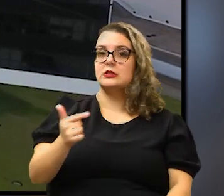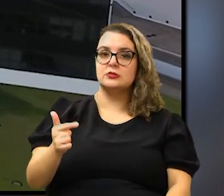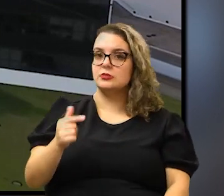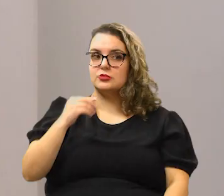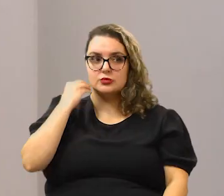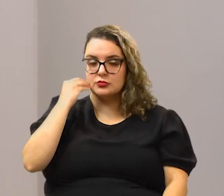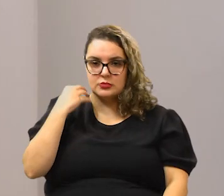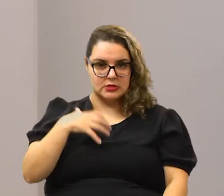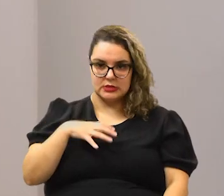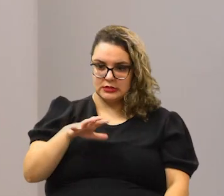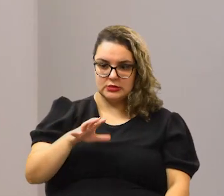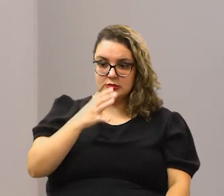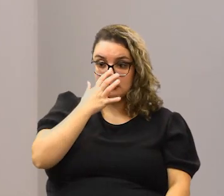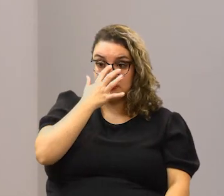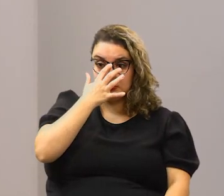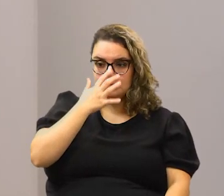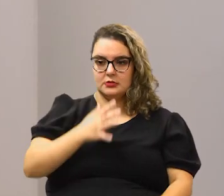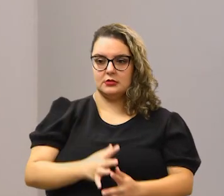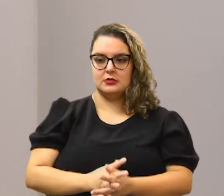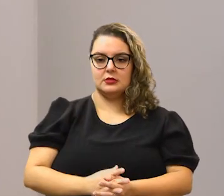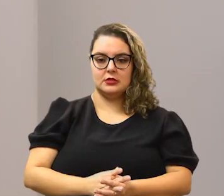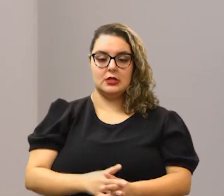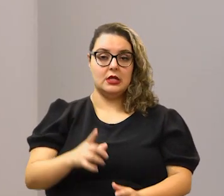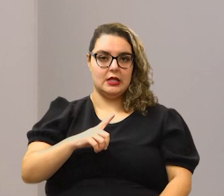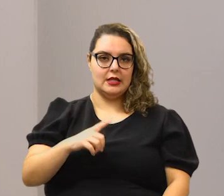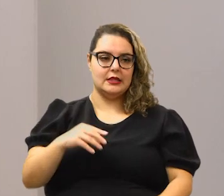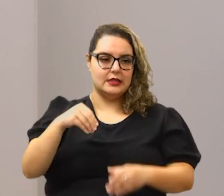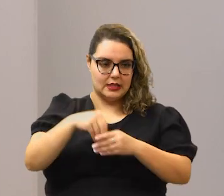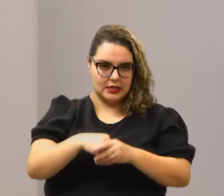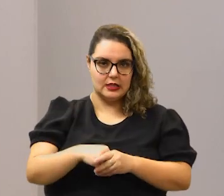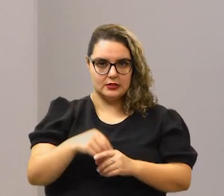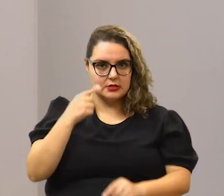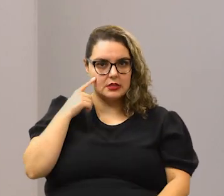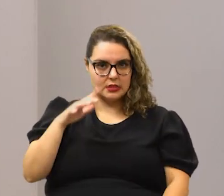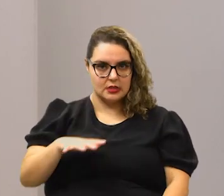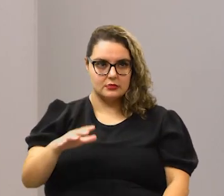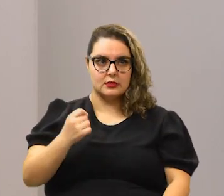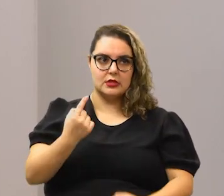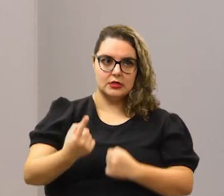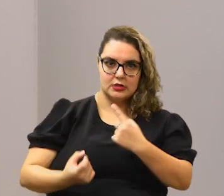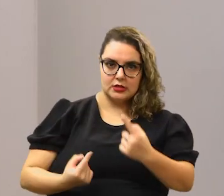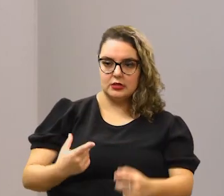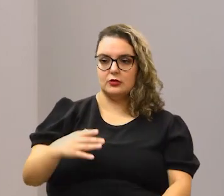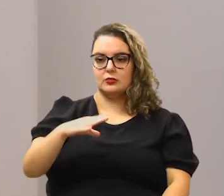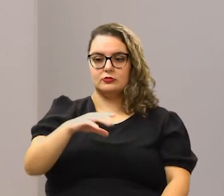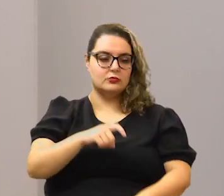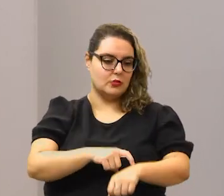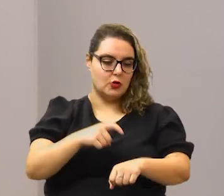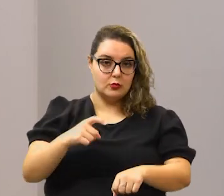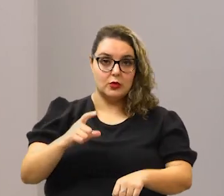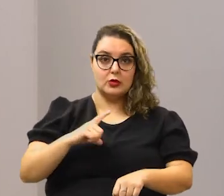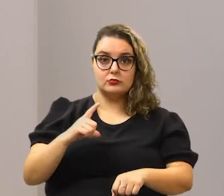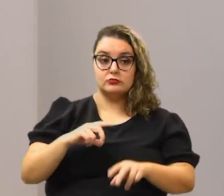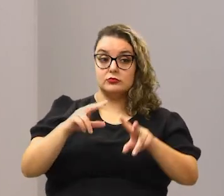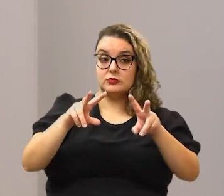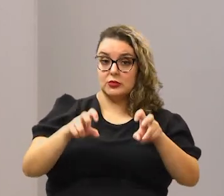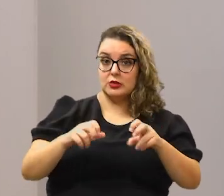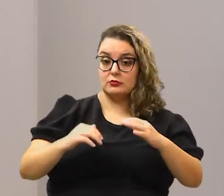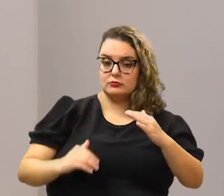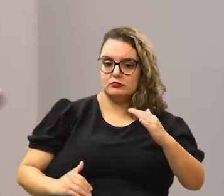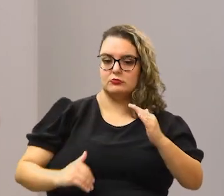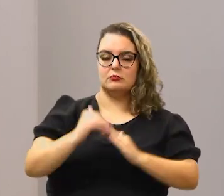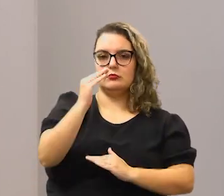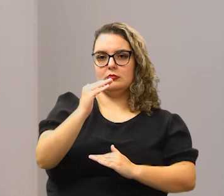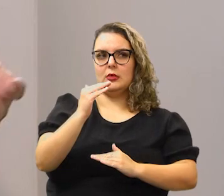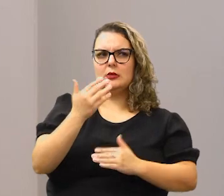desse tipo. O fato de existir essa previsão, talvez em algum momento, se houver algum tema que ultrapasse também,